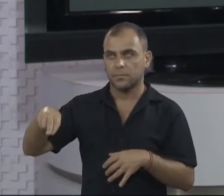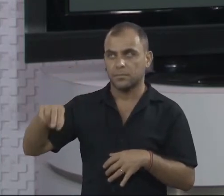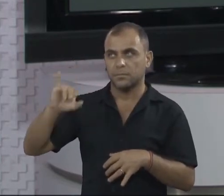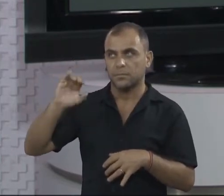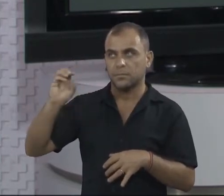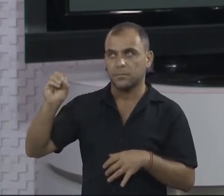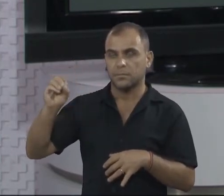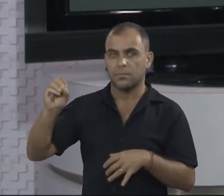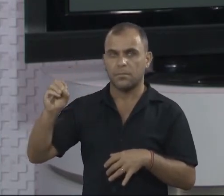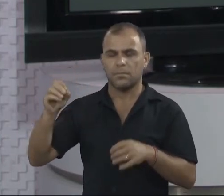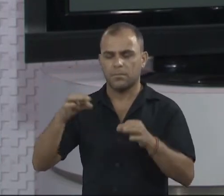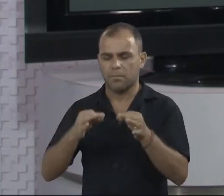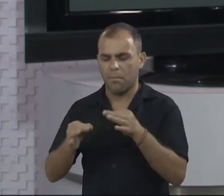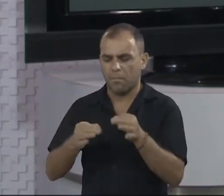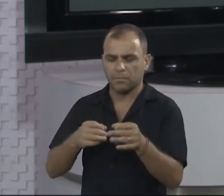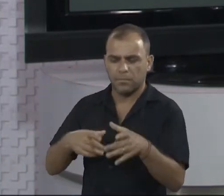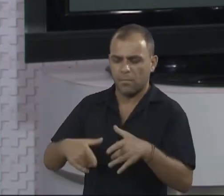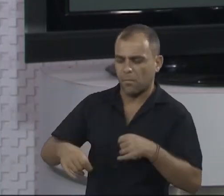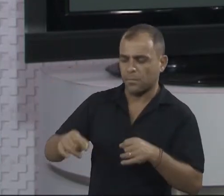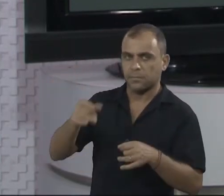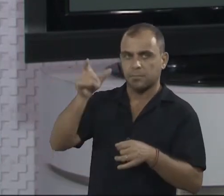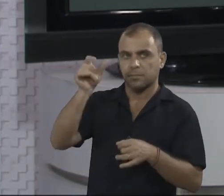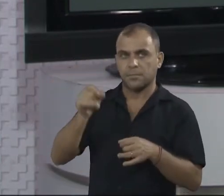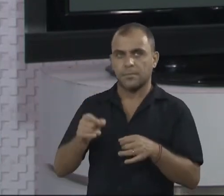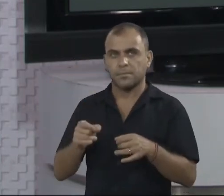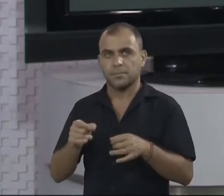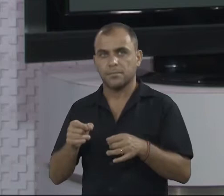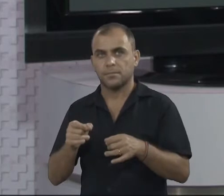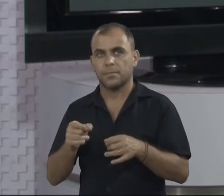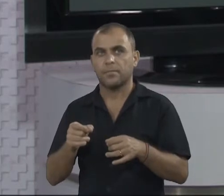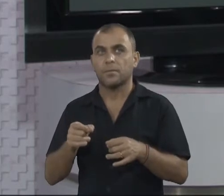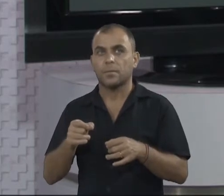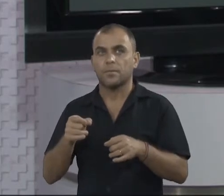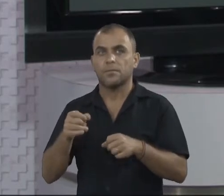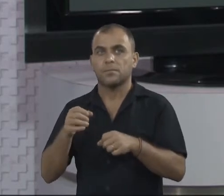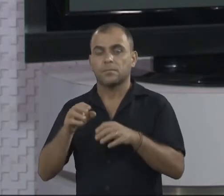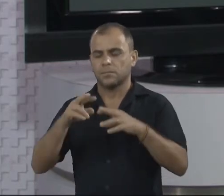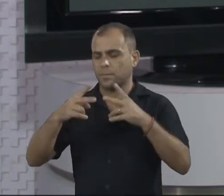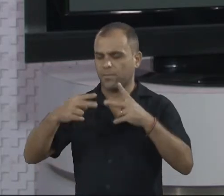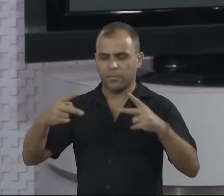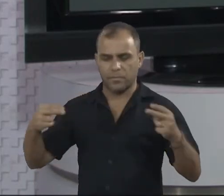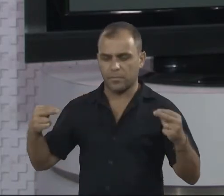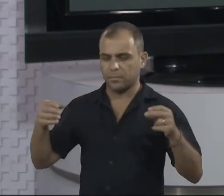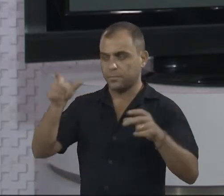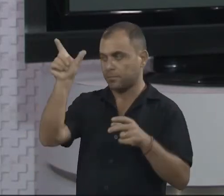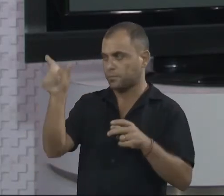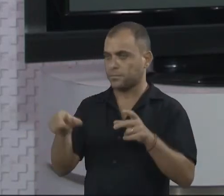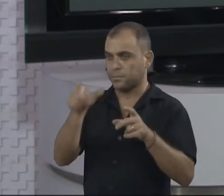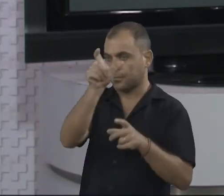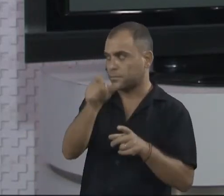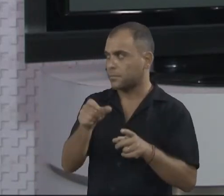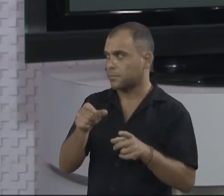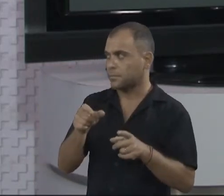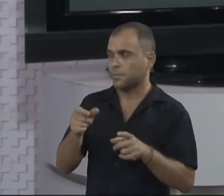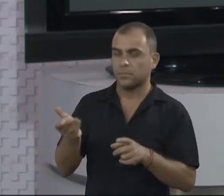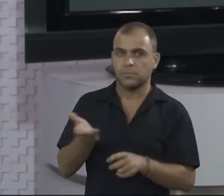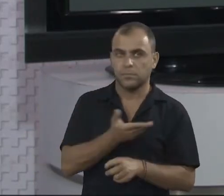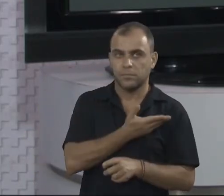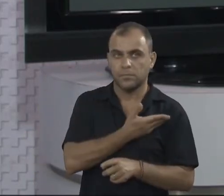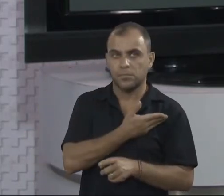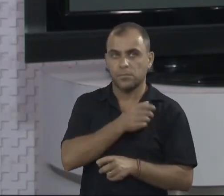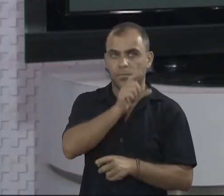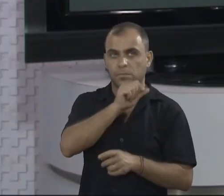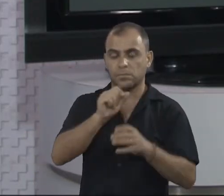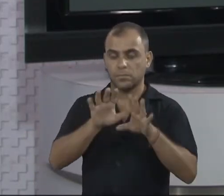fazer tudo isso. Bom, os neurônios, eles têm vários formatos, várias estruturas, mas eu vou mostrar uma aqui para